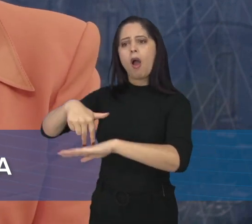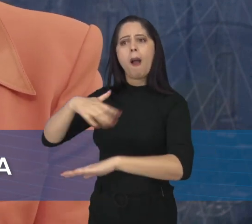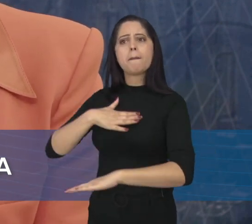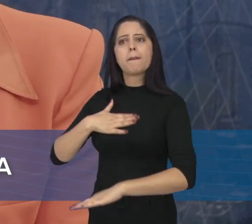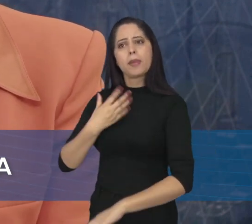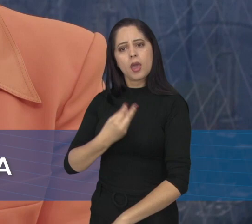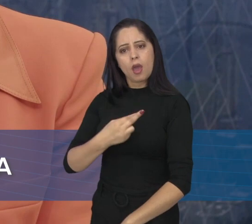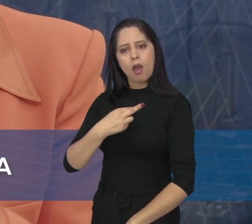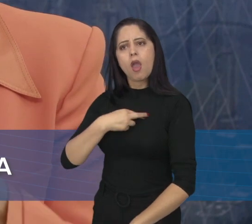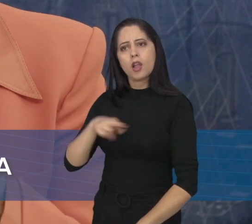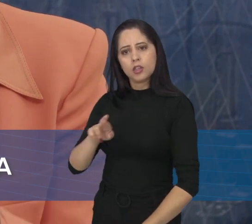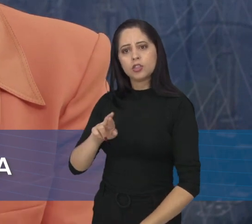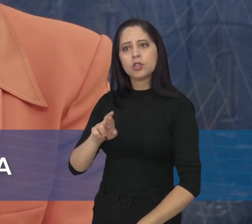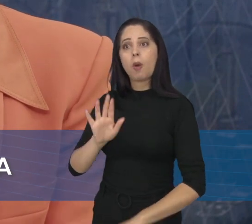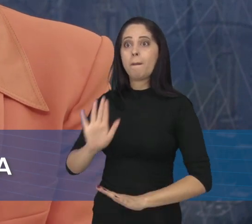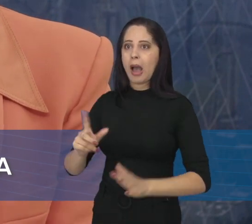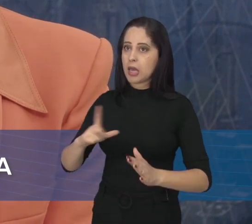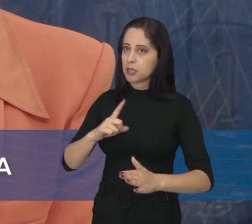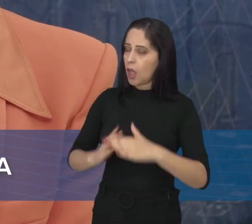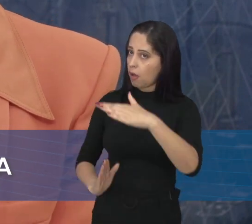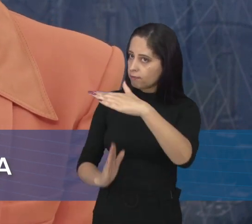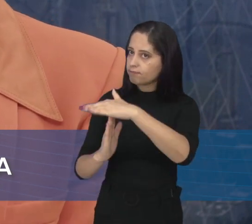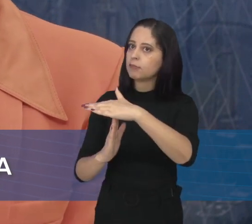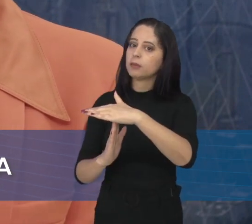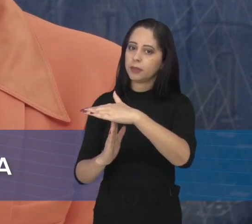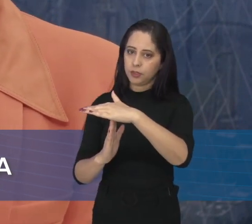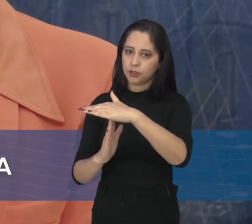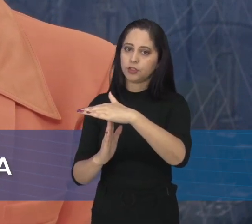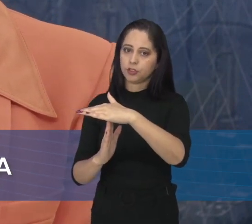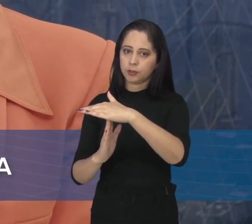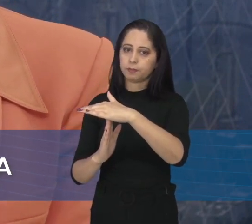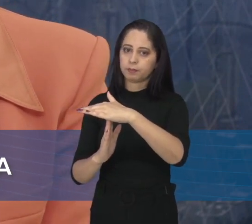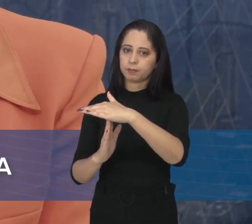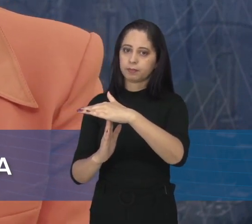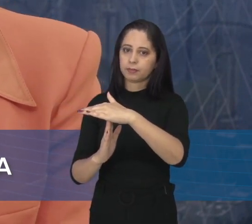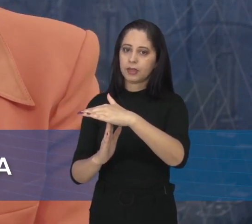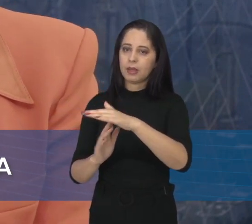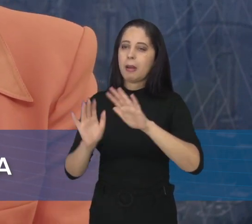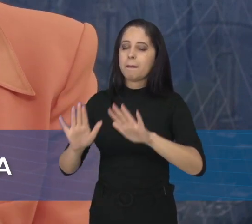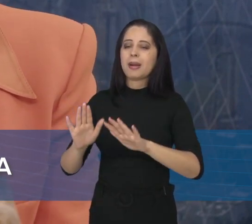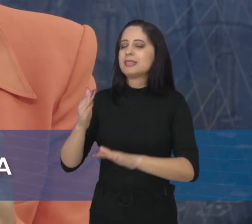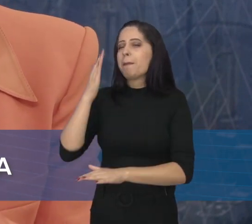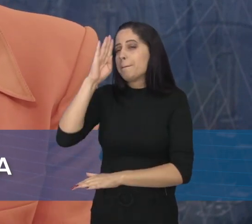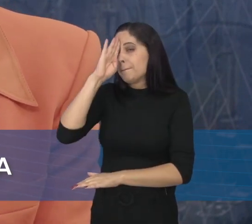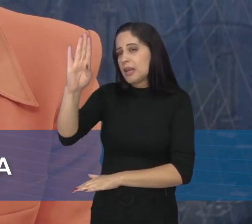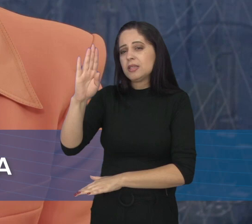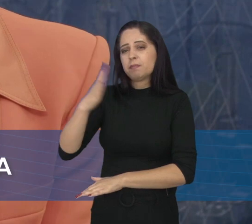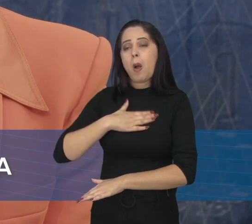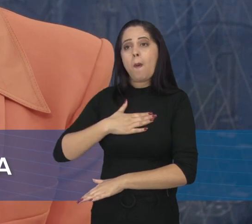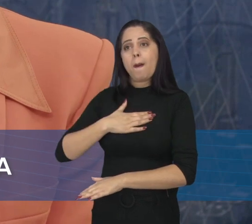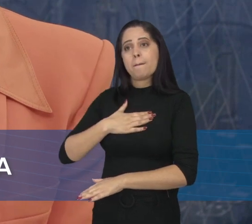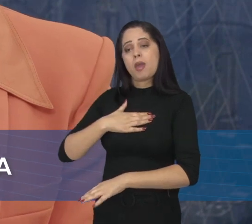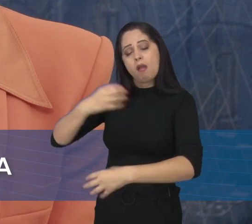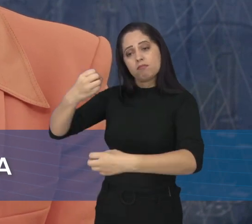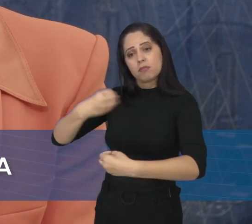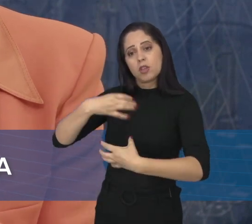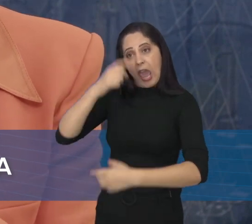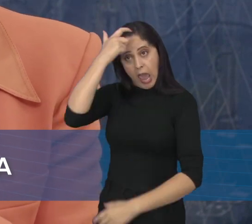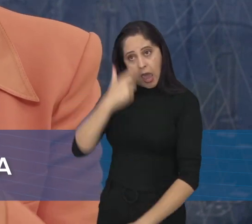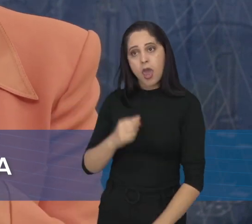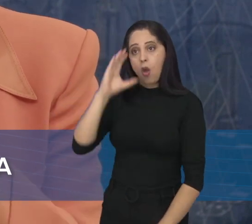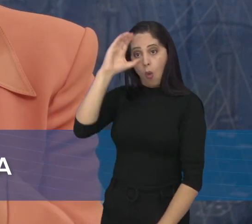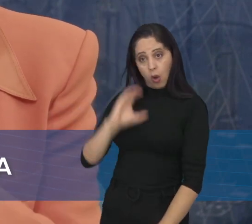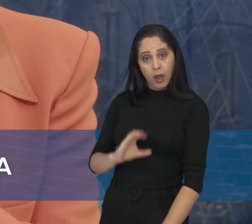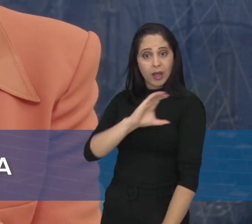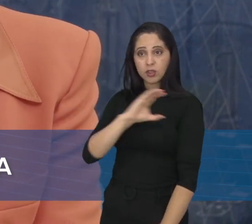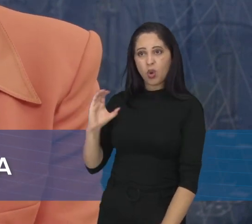o limite claro, eu entendo que o que mais me estruturou como pessoa foi a educação. E eu tive uma educação católica, mas não uma católica